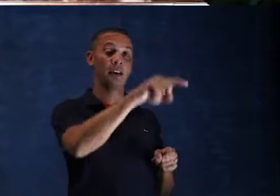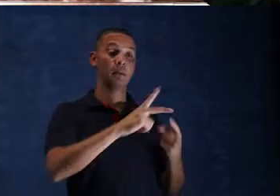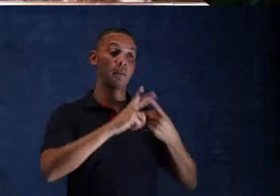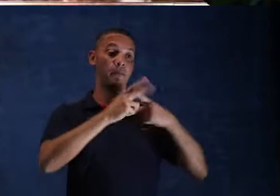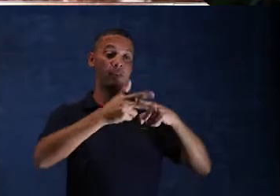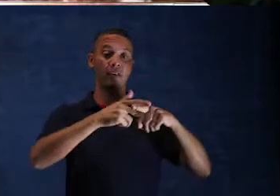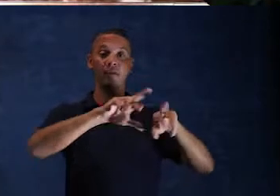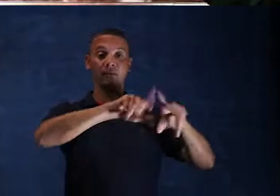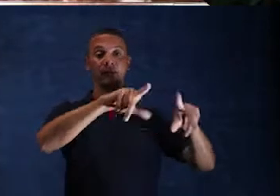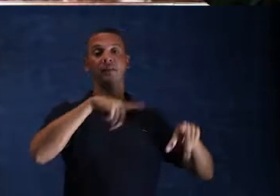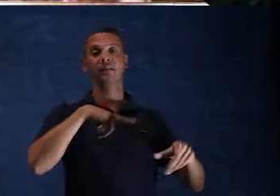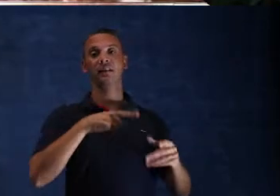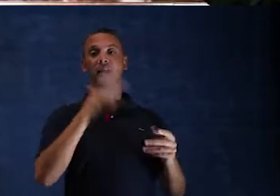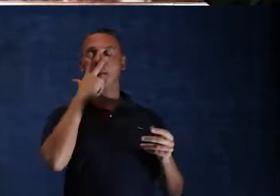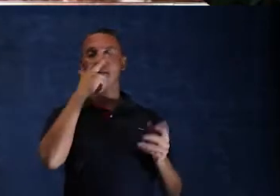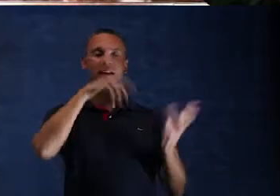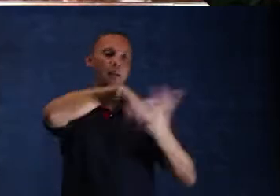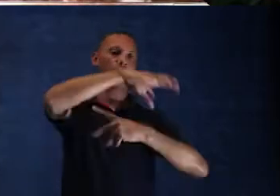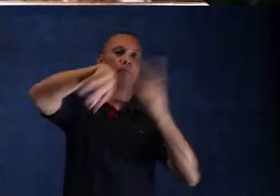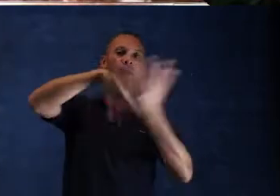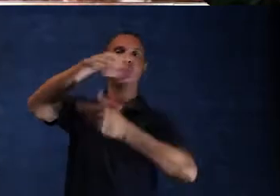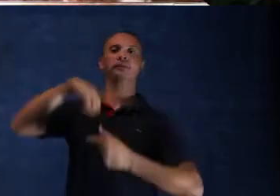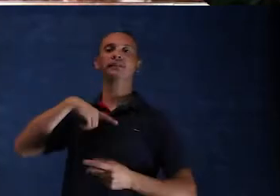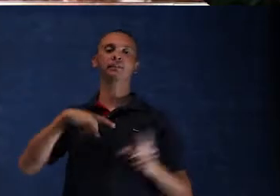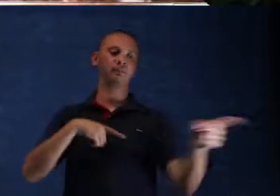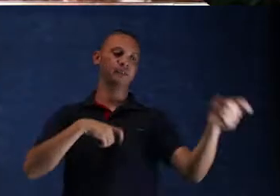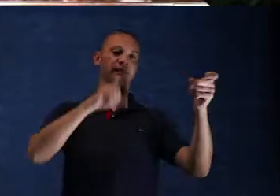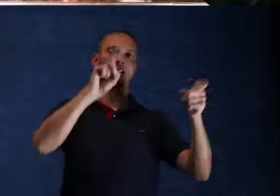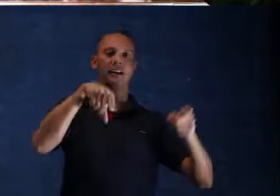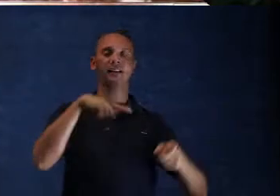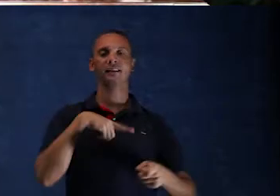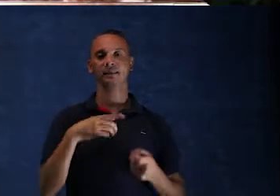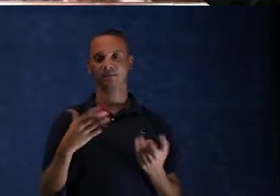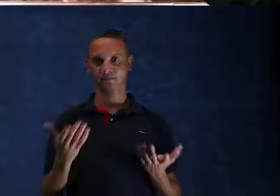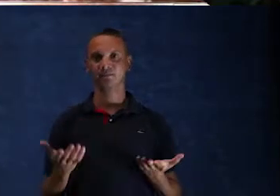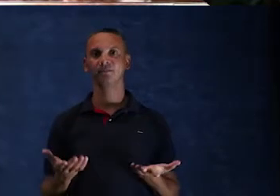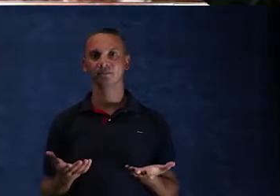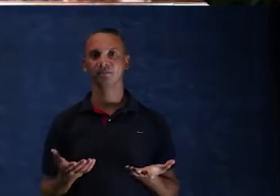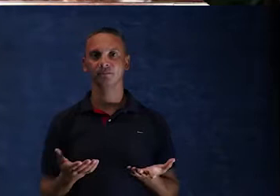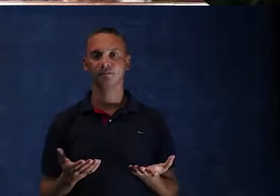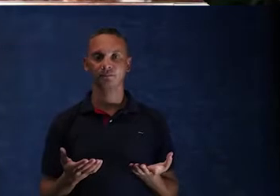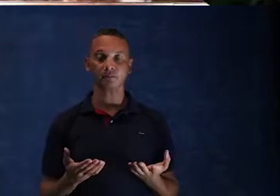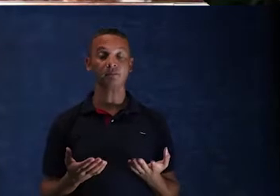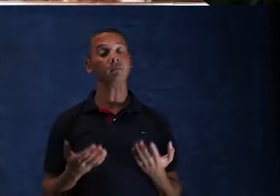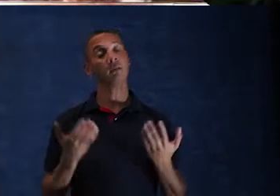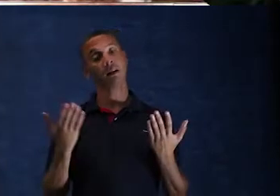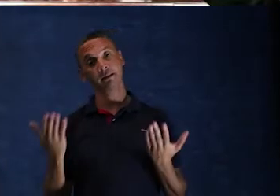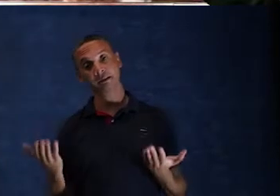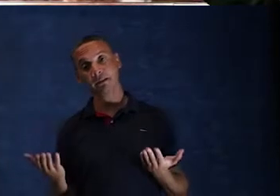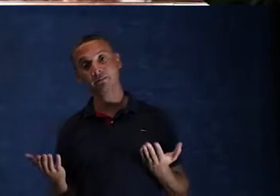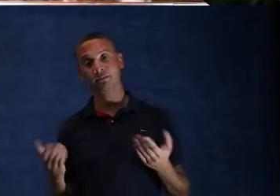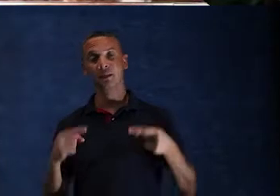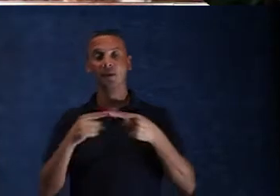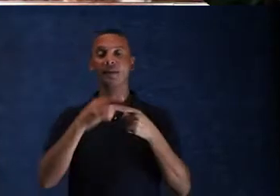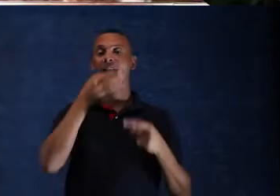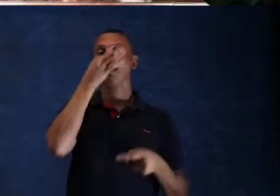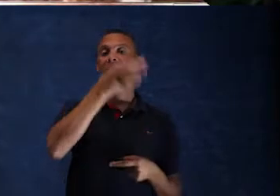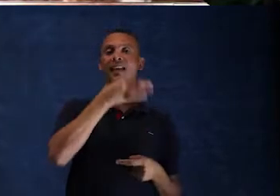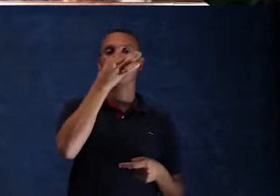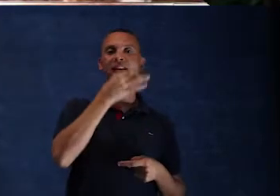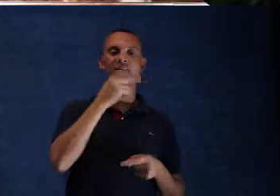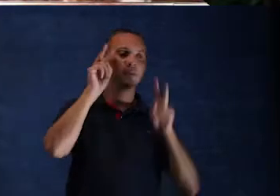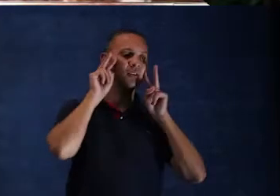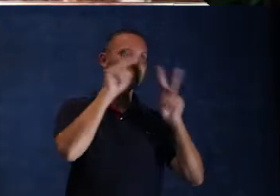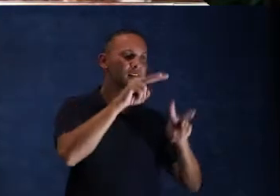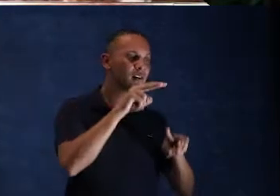né, da ordem. Então, é muito interessante isso. Então, e é uma narrativa que dá